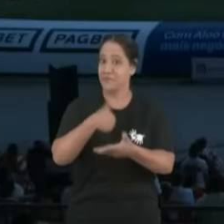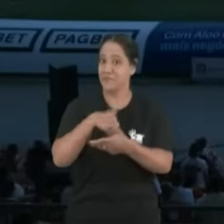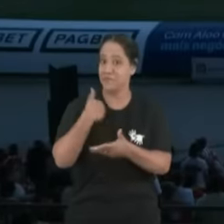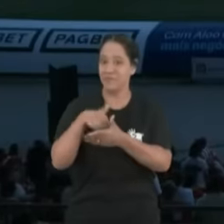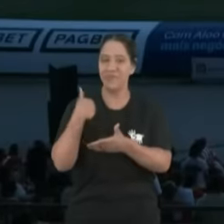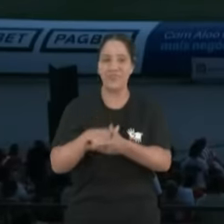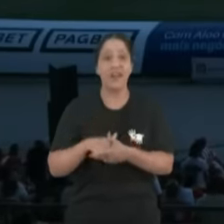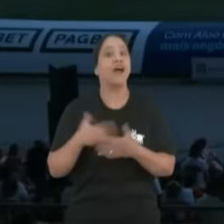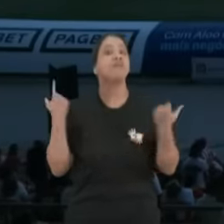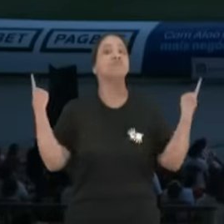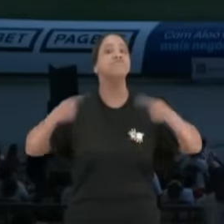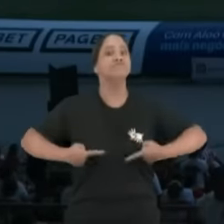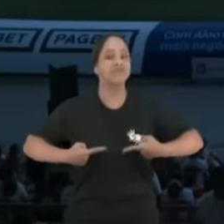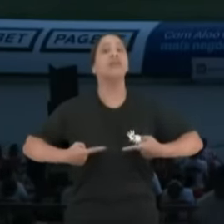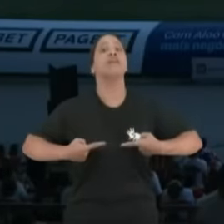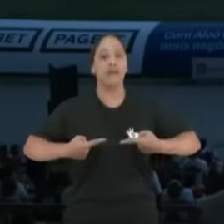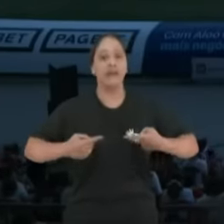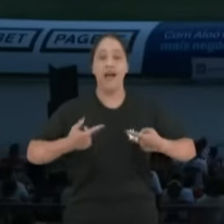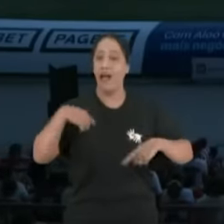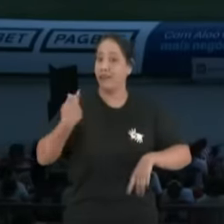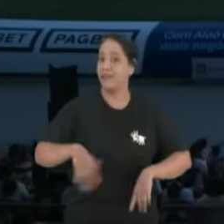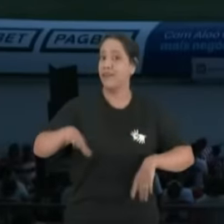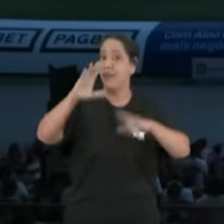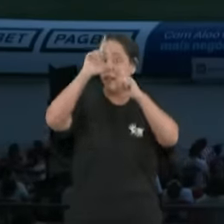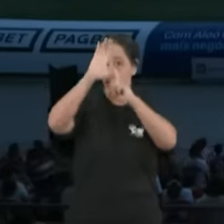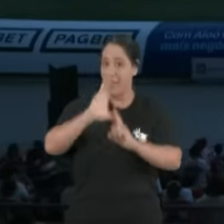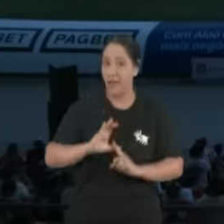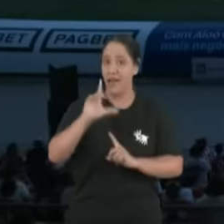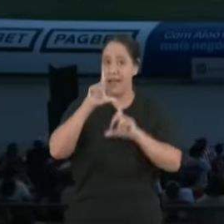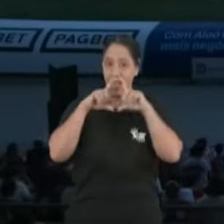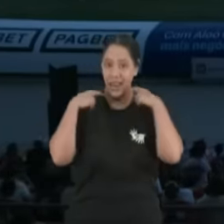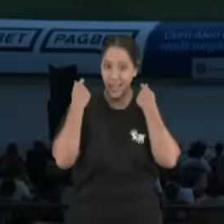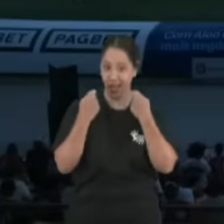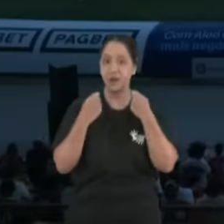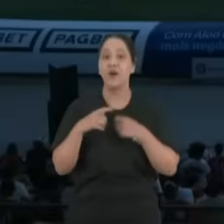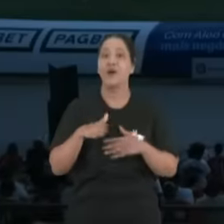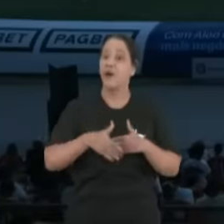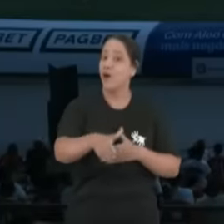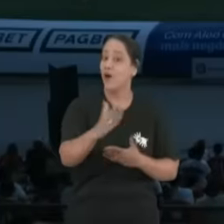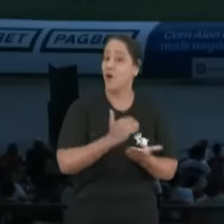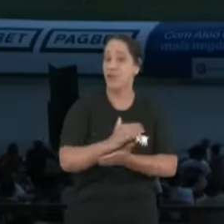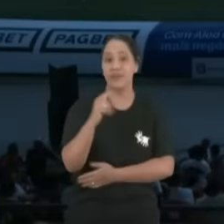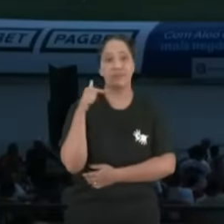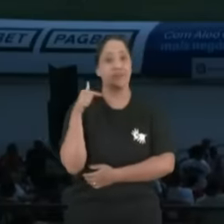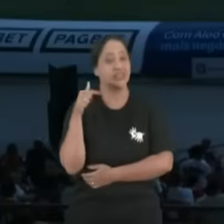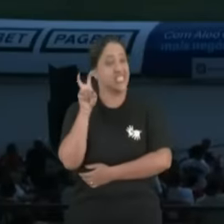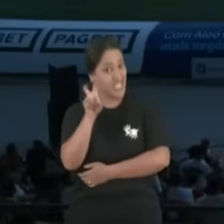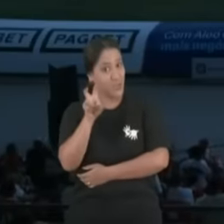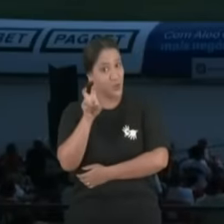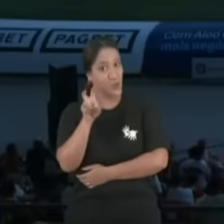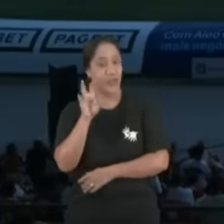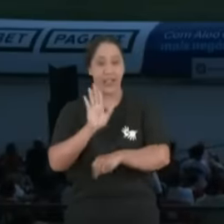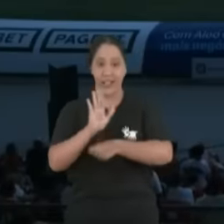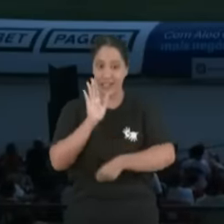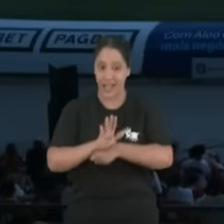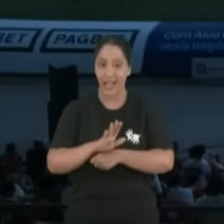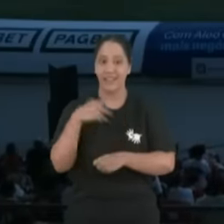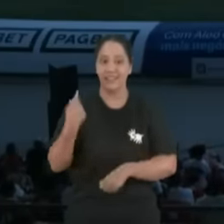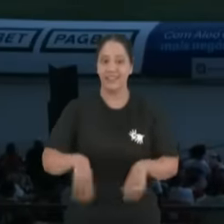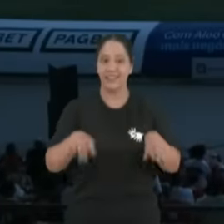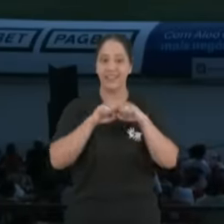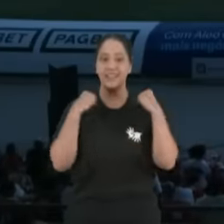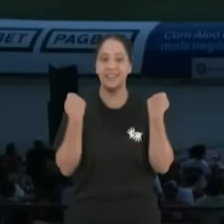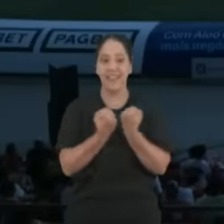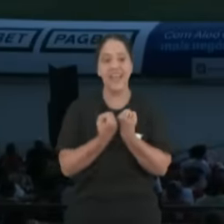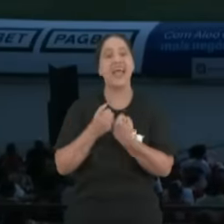para a grande decisão do Campeonato Alagoano. A bola rola às 17 horas aqui no estádio Repelé, também conhecido